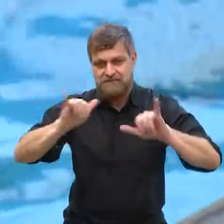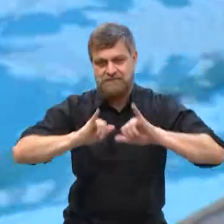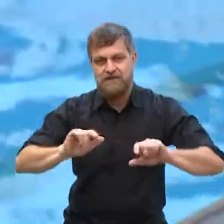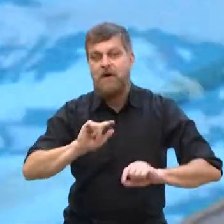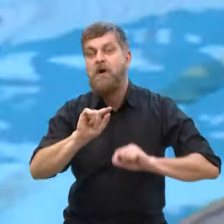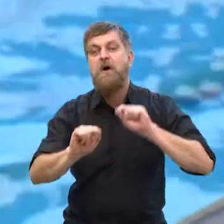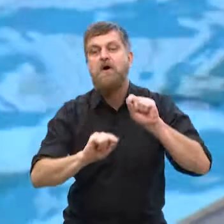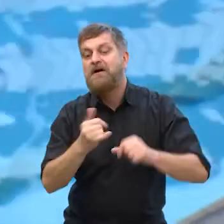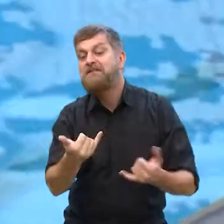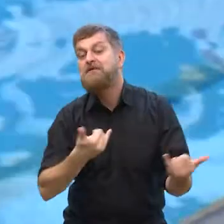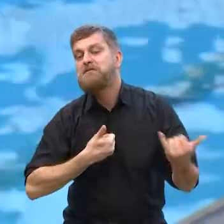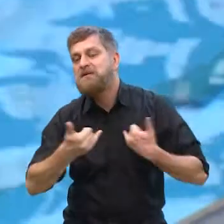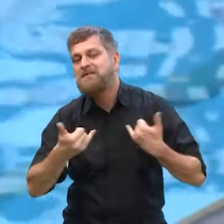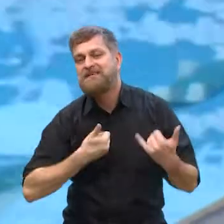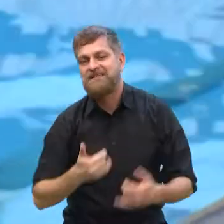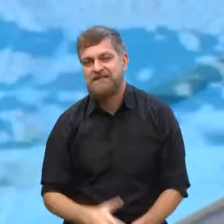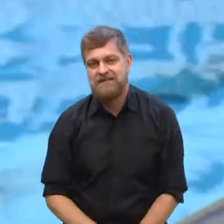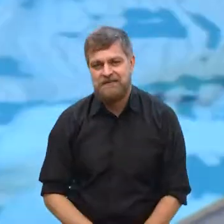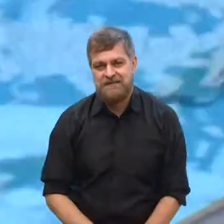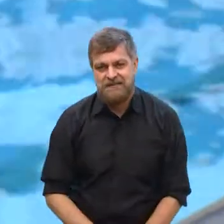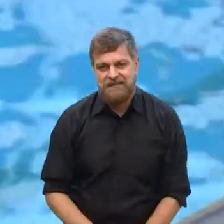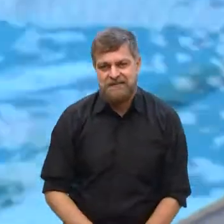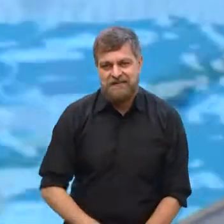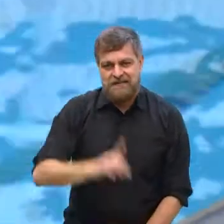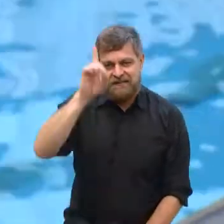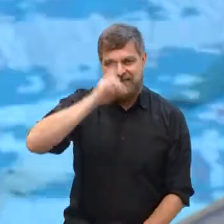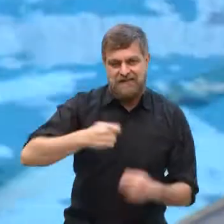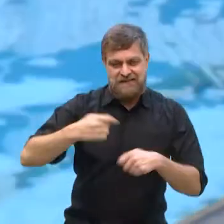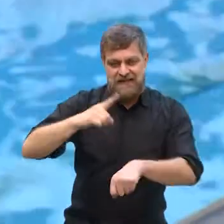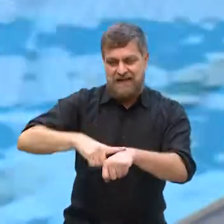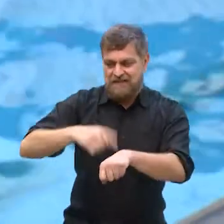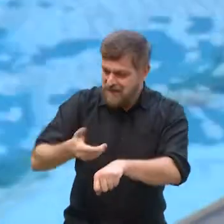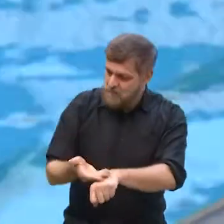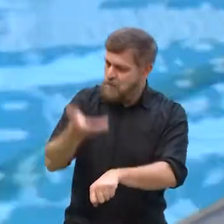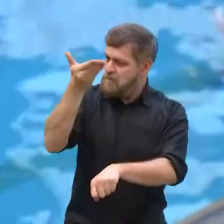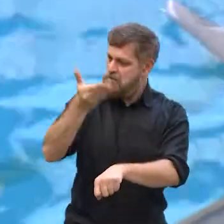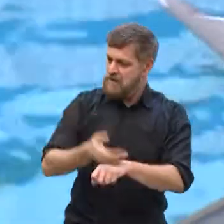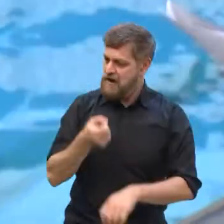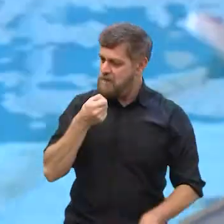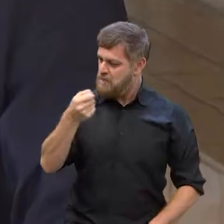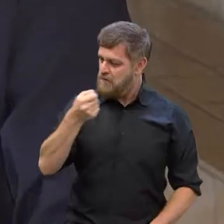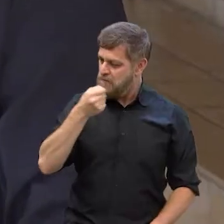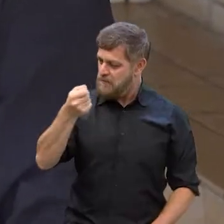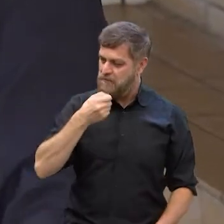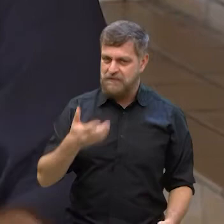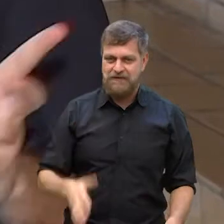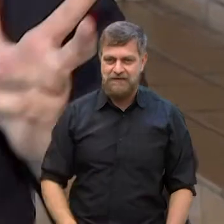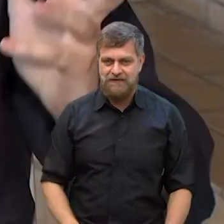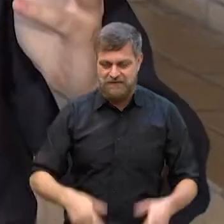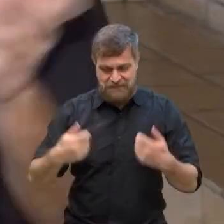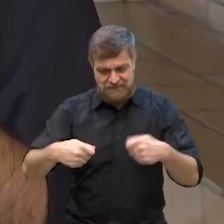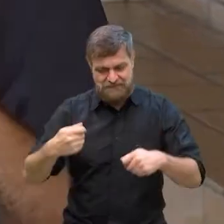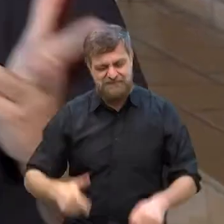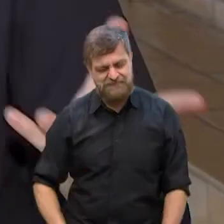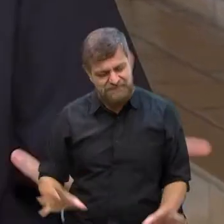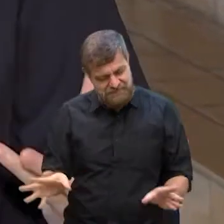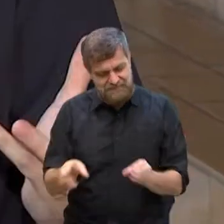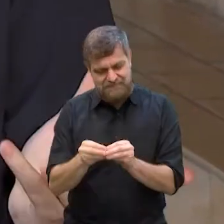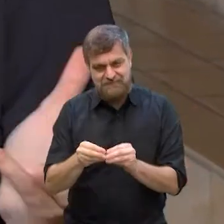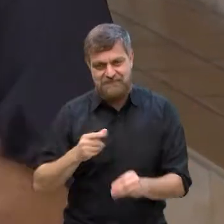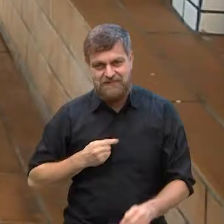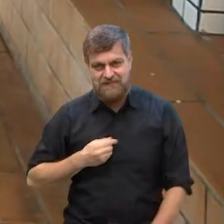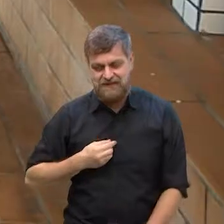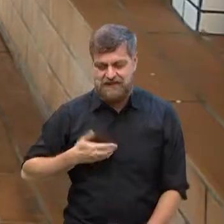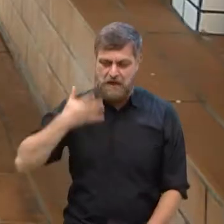O que você falou agora para mim? Ô, diretor, precisamos de mais tempo nesse programa. Ah, tá vendo? O programa tá curto, a resenha